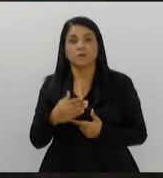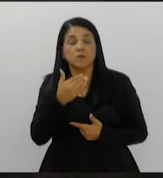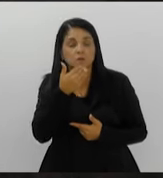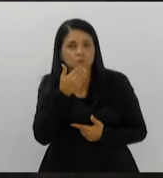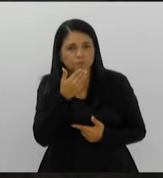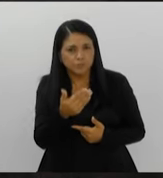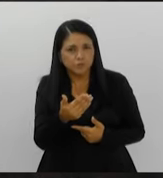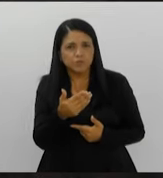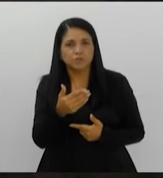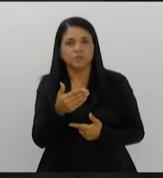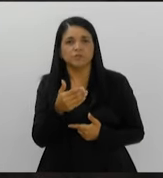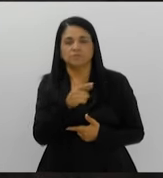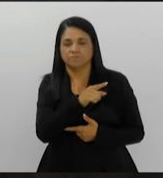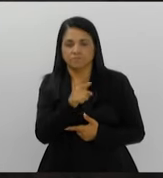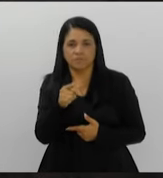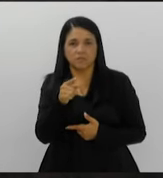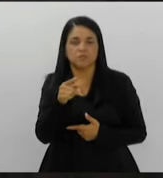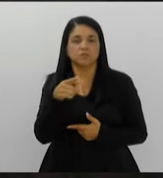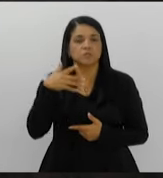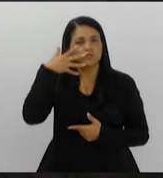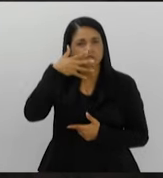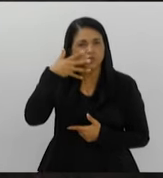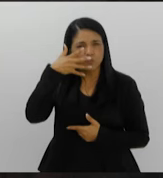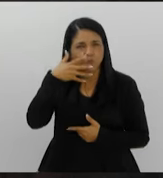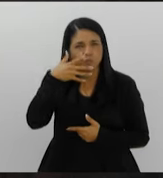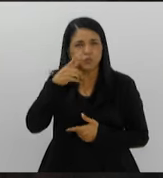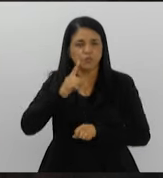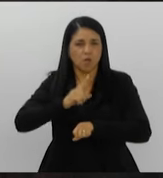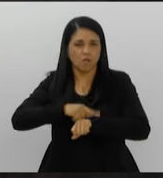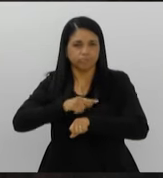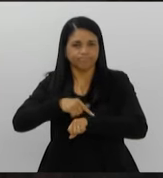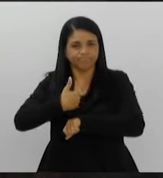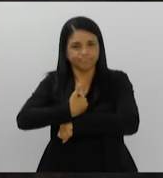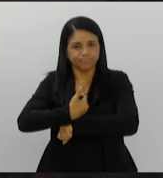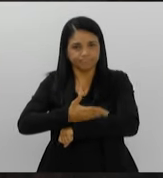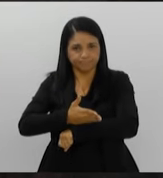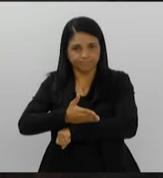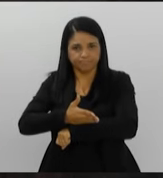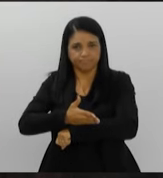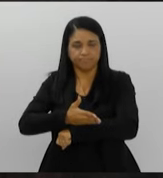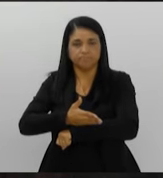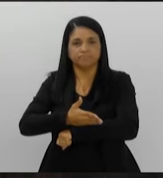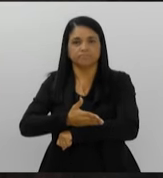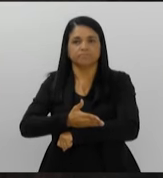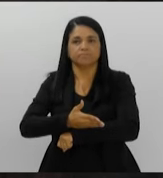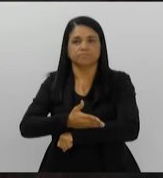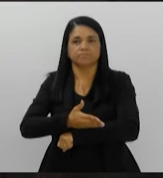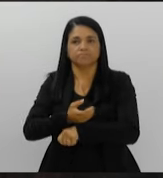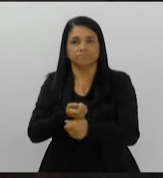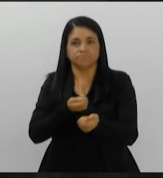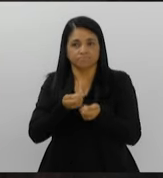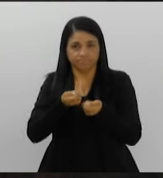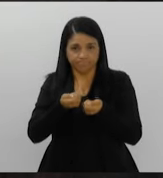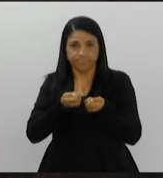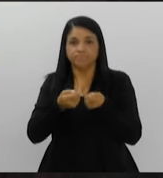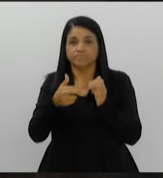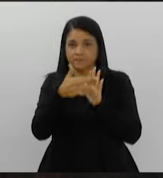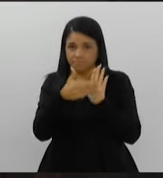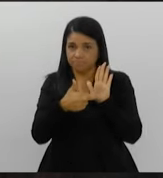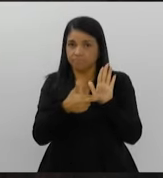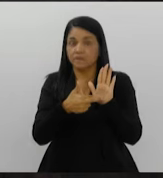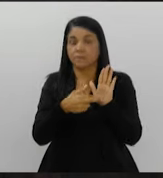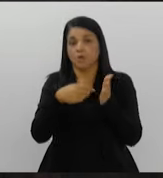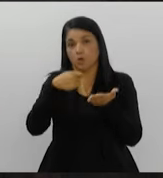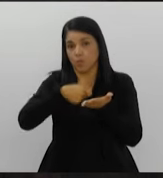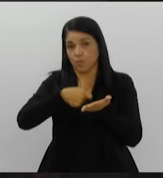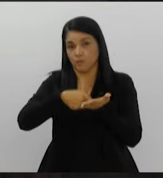de coerência dos deputados no discurso, porque a gente já está com o horário bem apertado e tem um tempo regimental que a gente precisa cumprir,